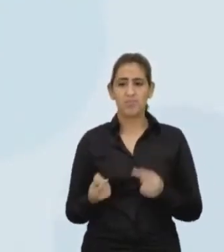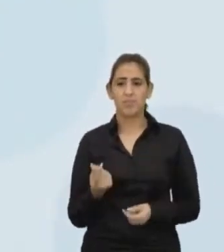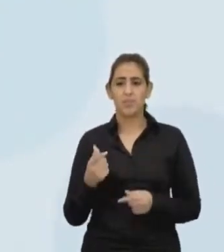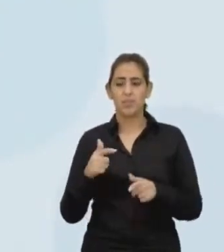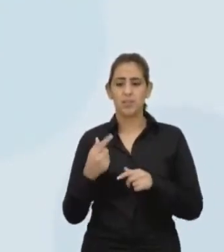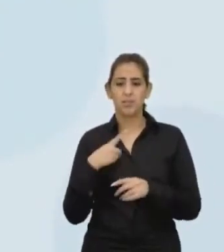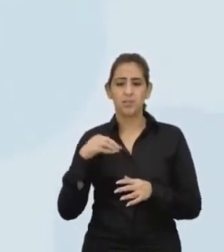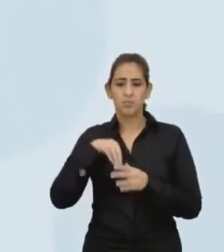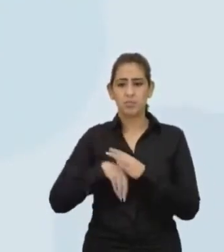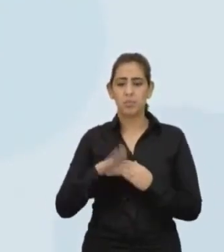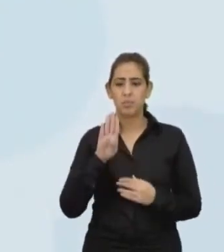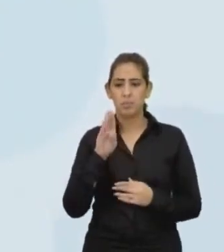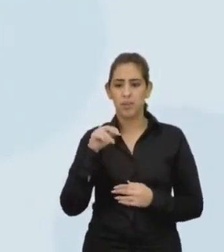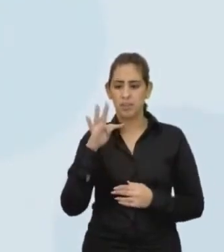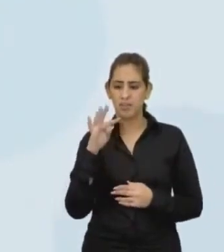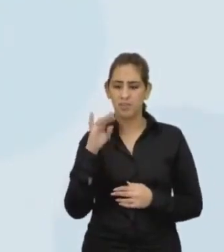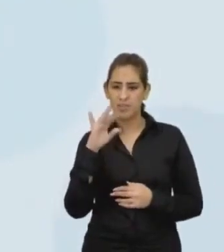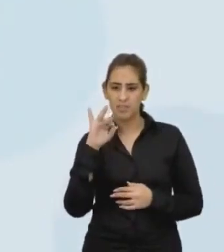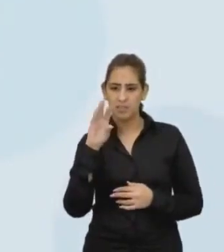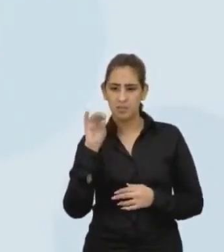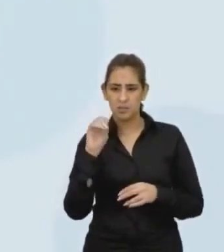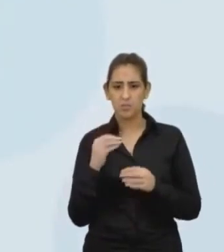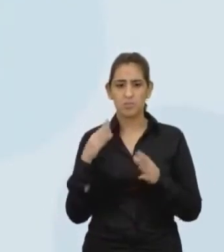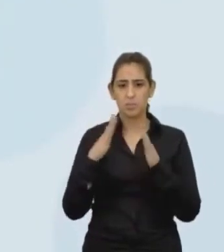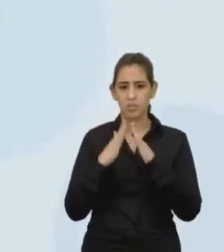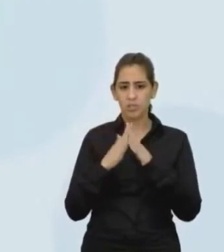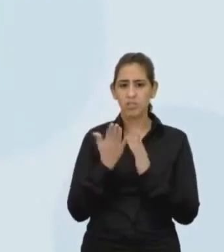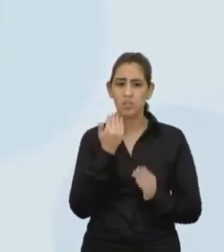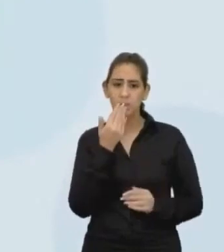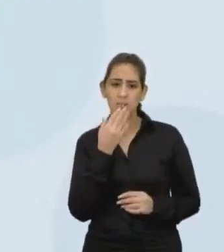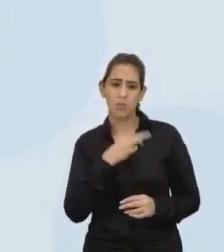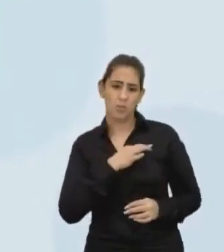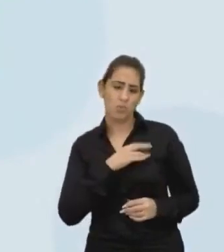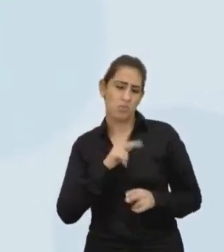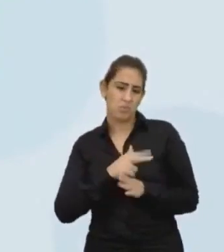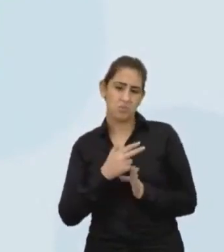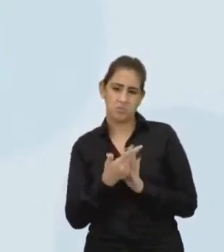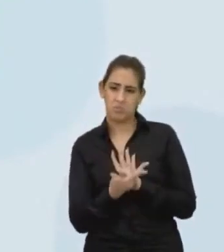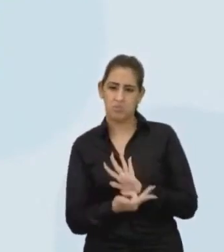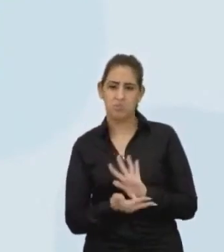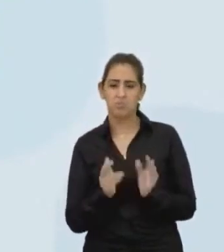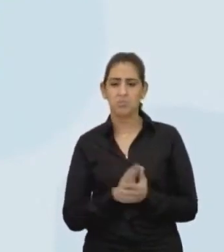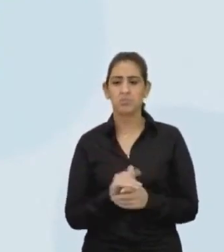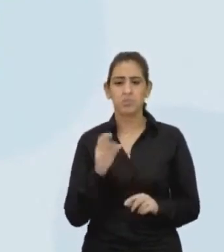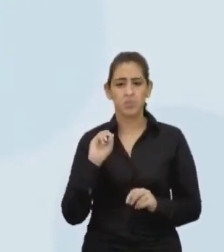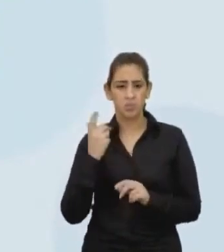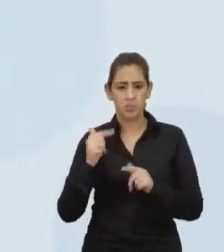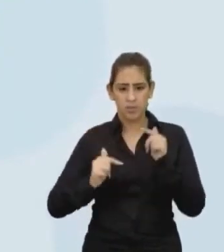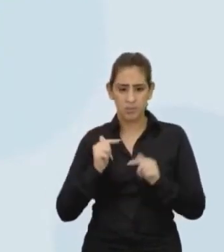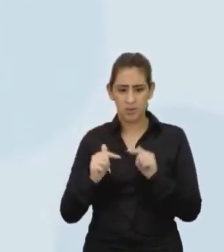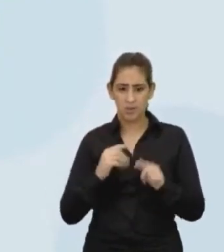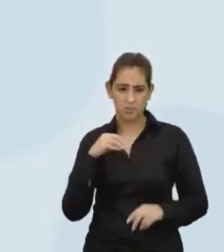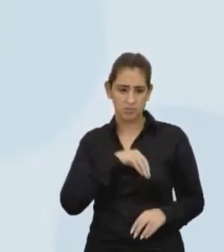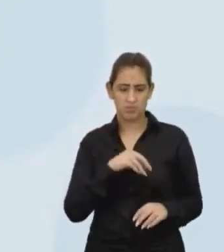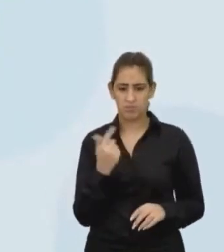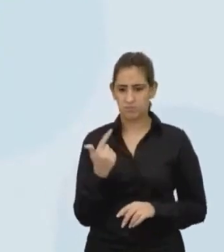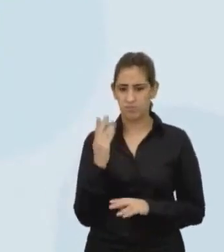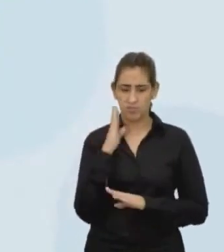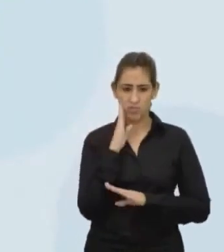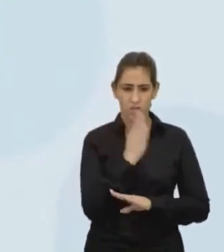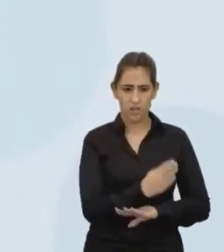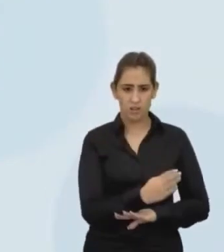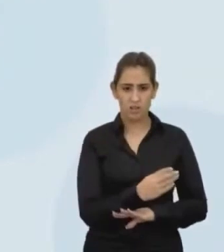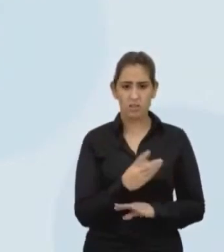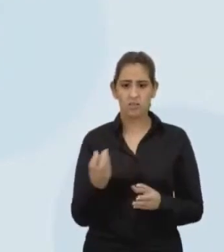benefícios moradia alimentação roupas treinamento entre outros ou em trabalho sem remuneração Direta em ajuda